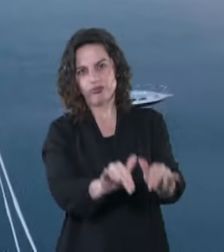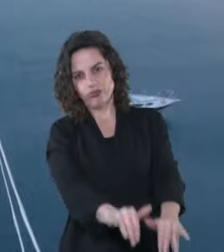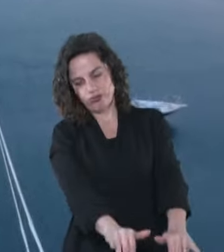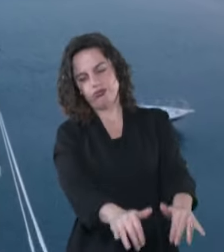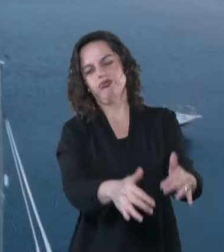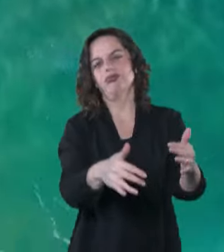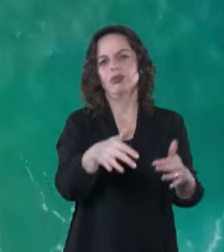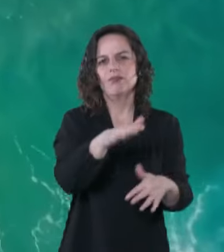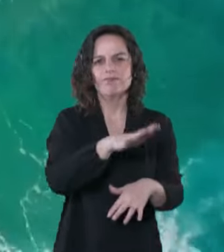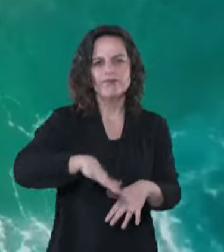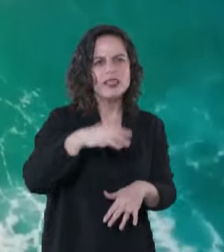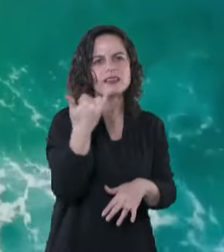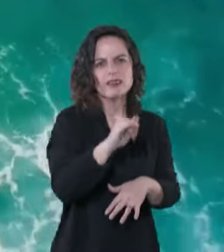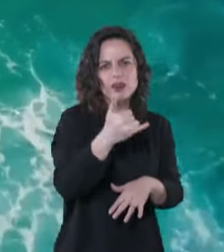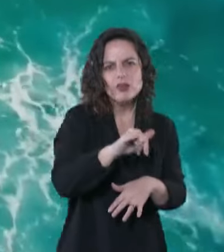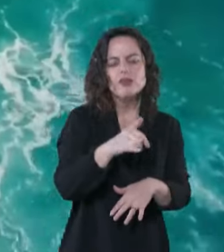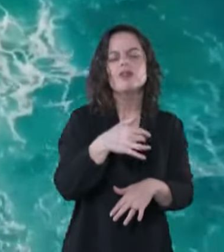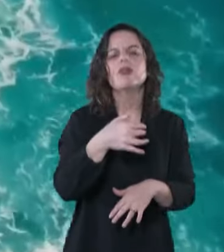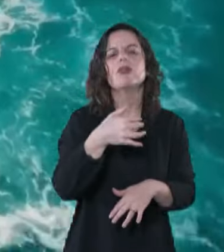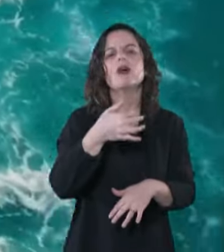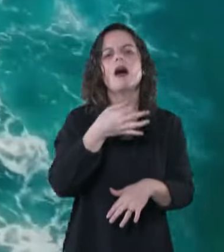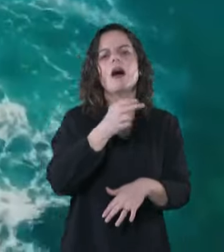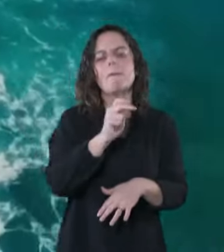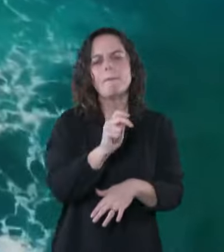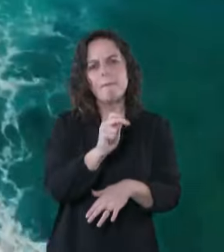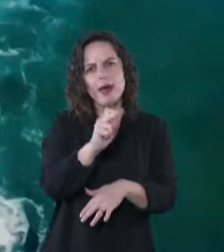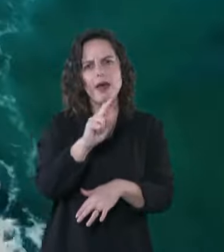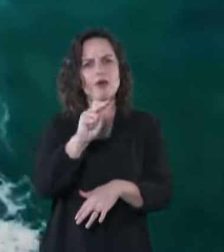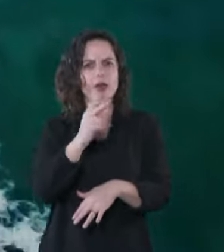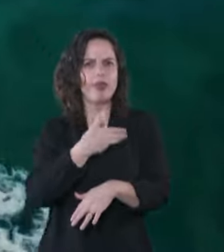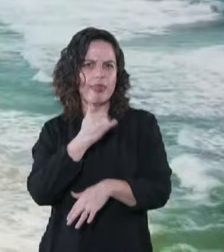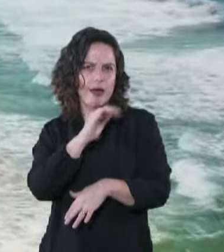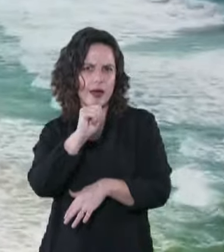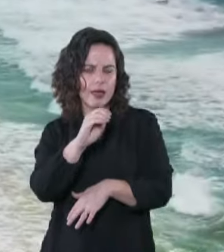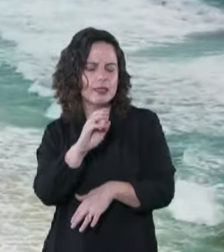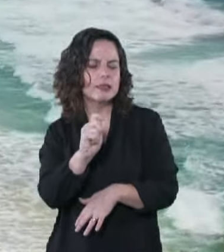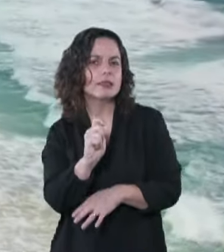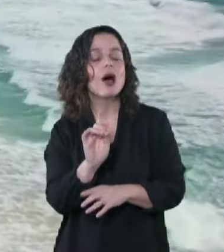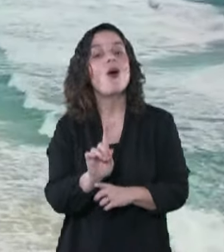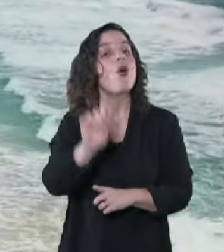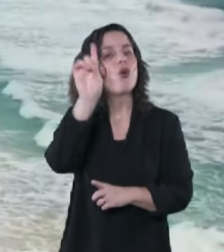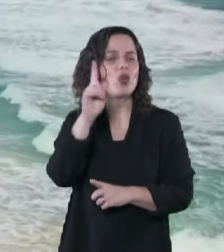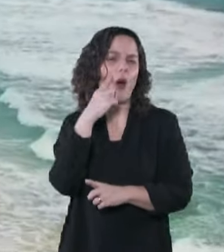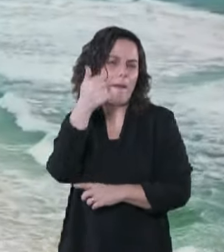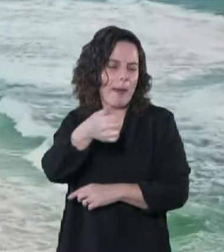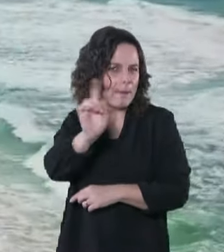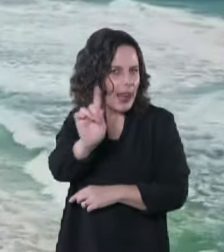Surfers Paradise e pronto, praias muito conhecidas. O norte não é tão conhecido, mas tem praias lindas, lindas,